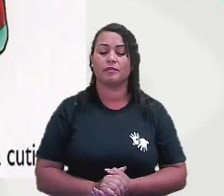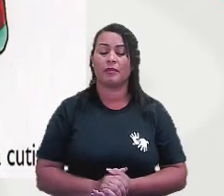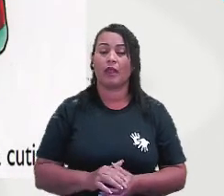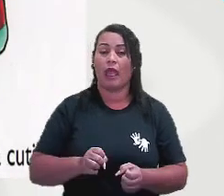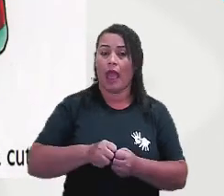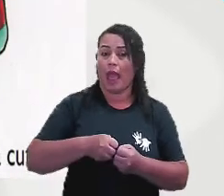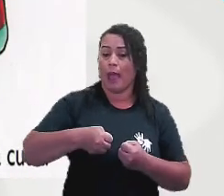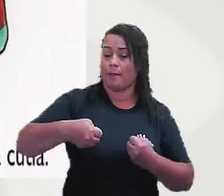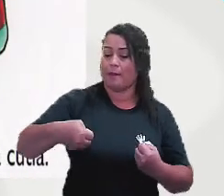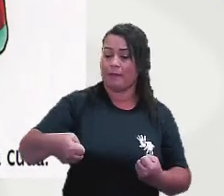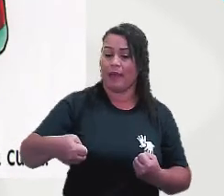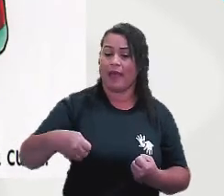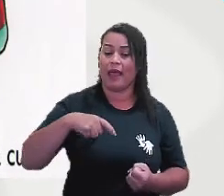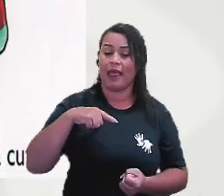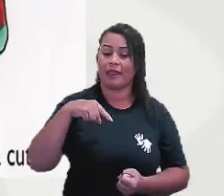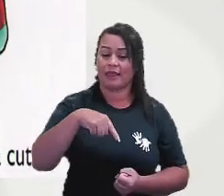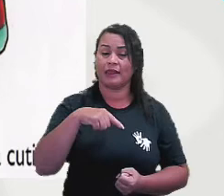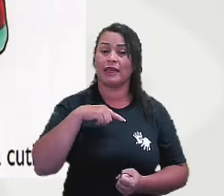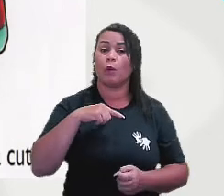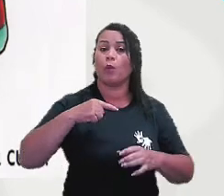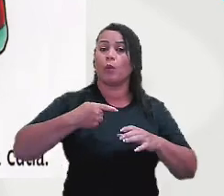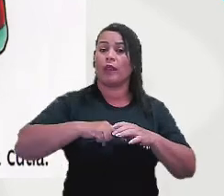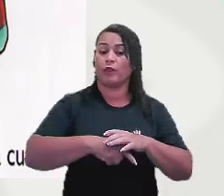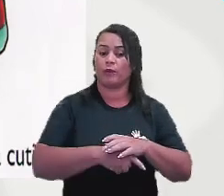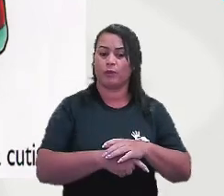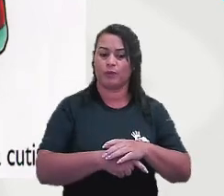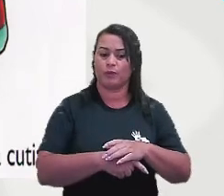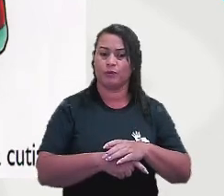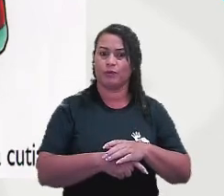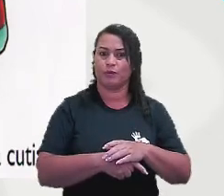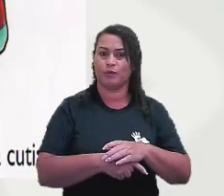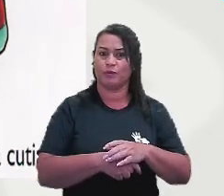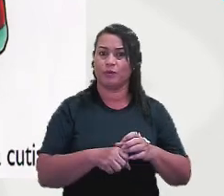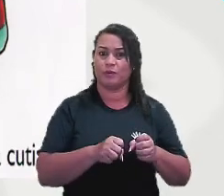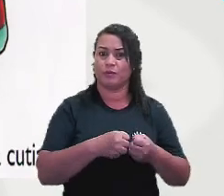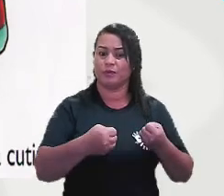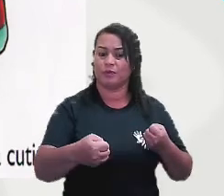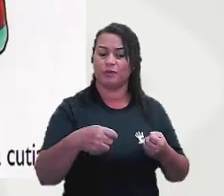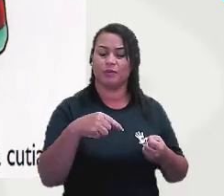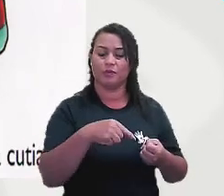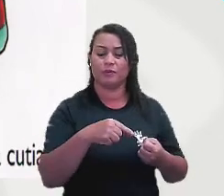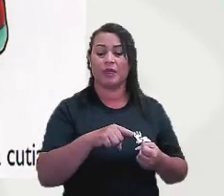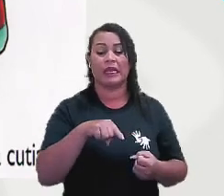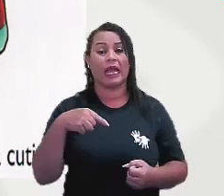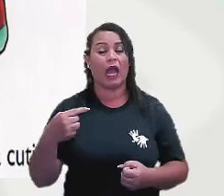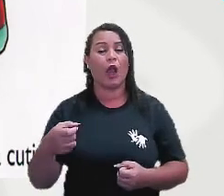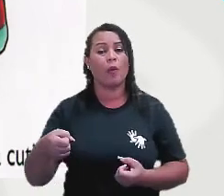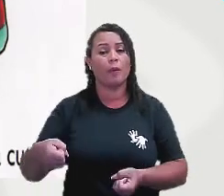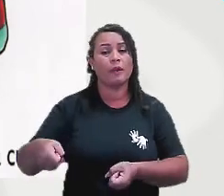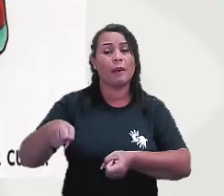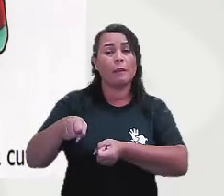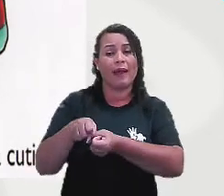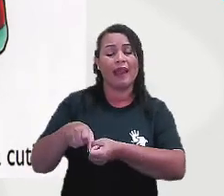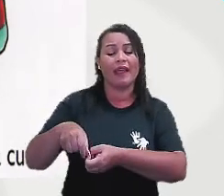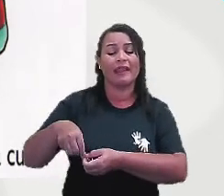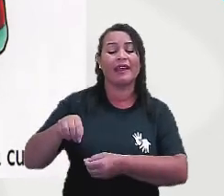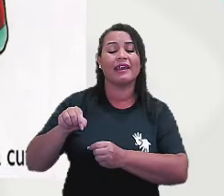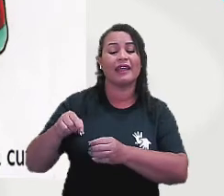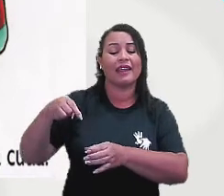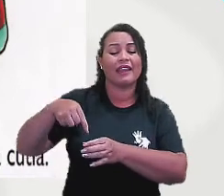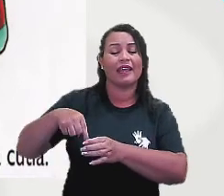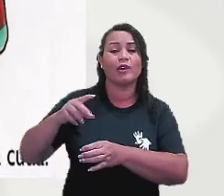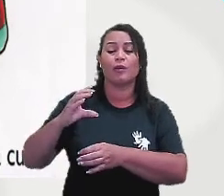de lona leva o tatu. Olha o tatu dentro da mala. E a maleta de pano leva